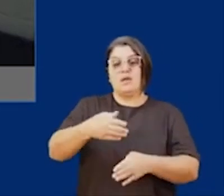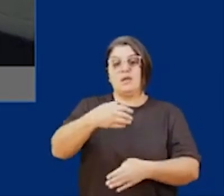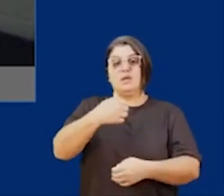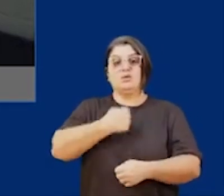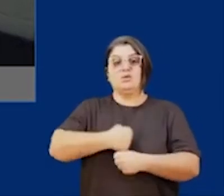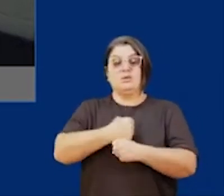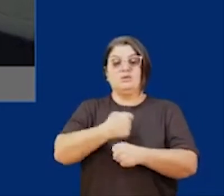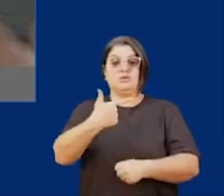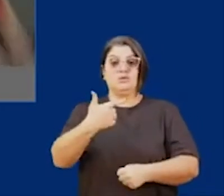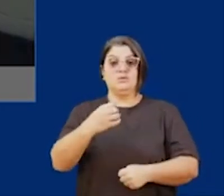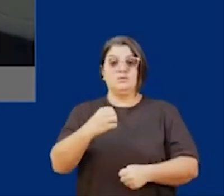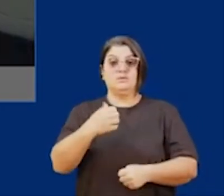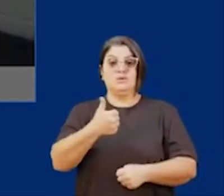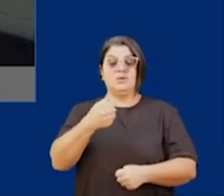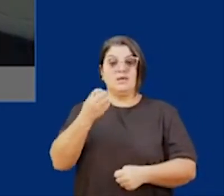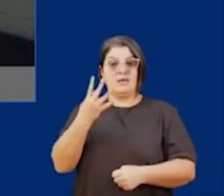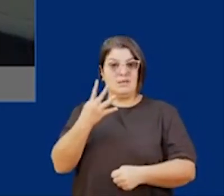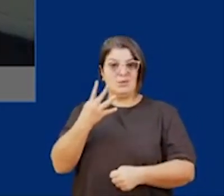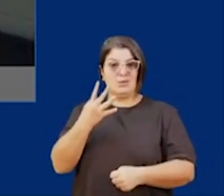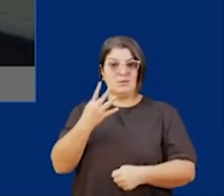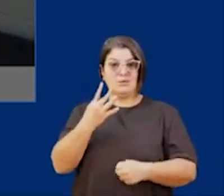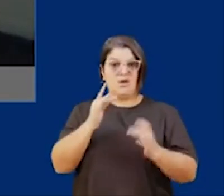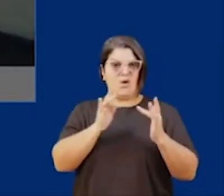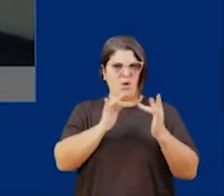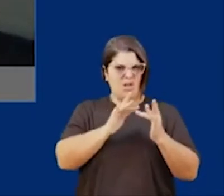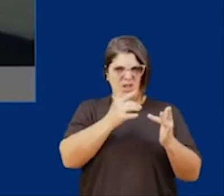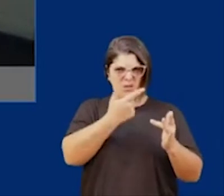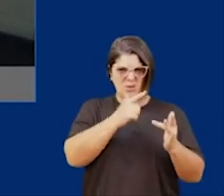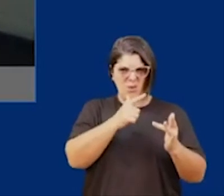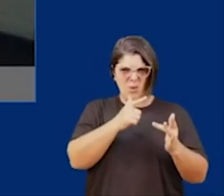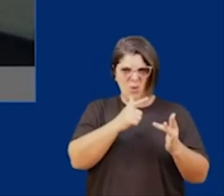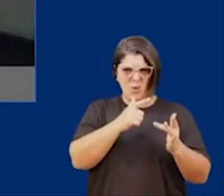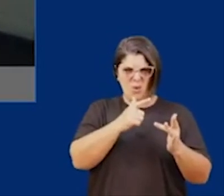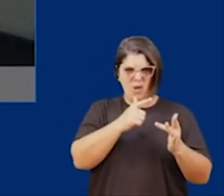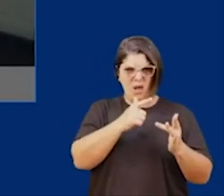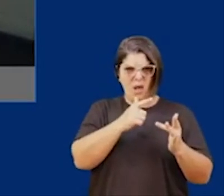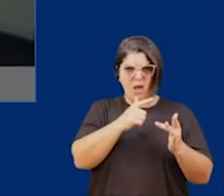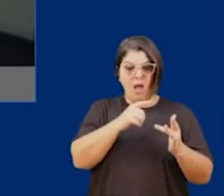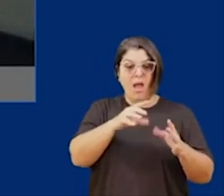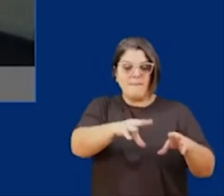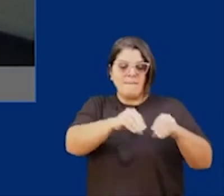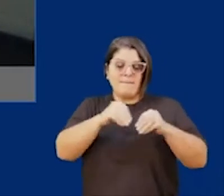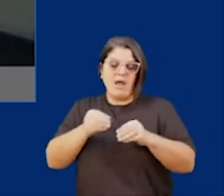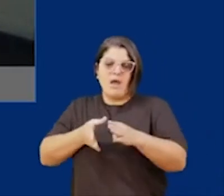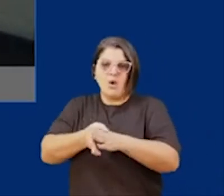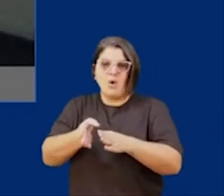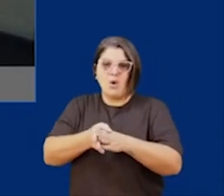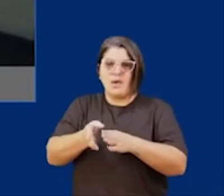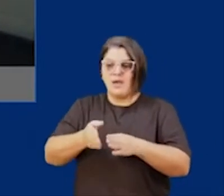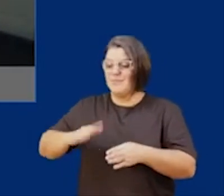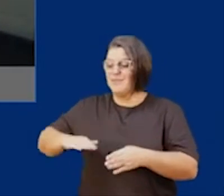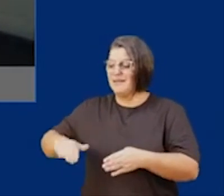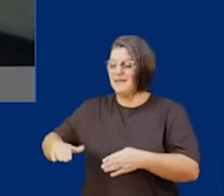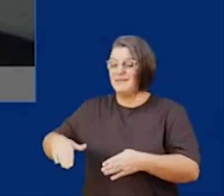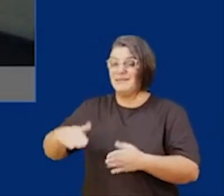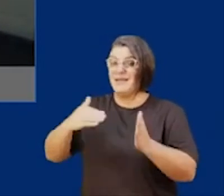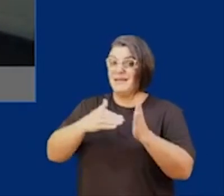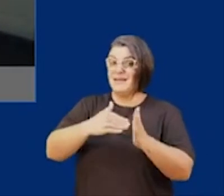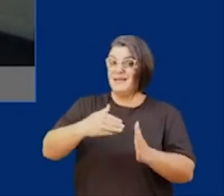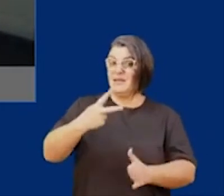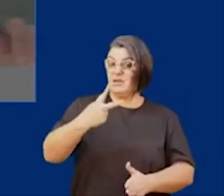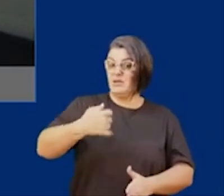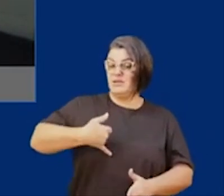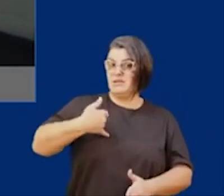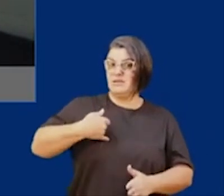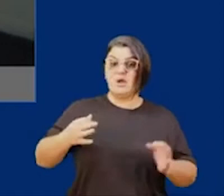nunca teve contato com o guia, se pegar o guia alimentar para criança até 2 anos, ele traz tudo, né, ele é completo. Então, para